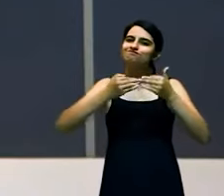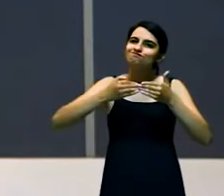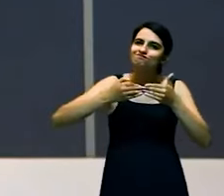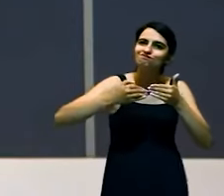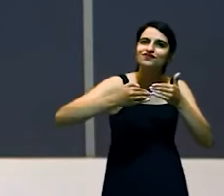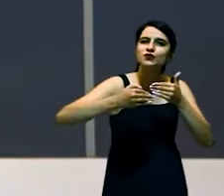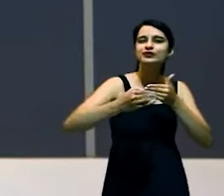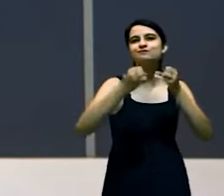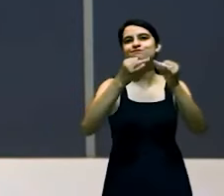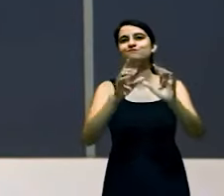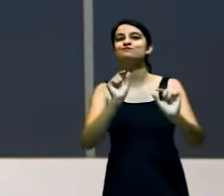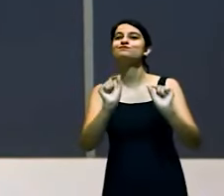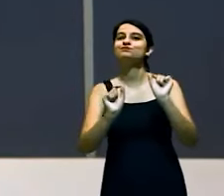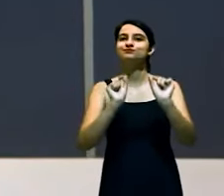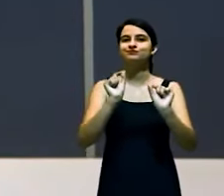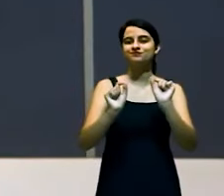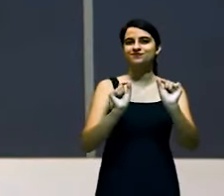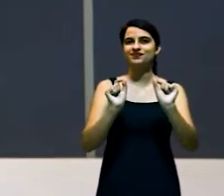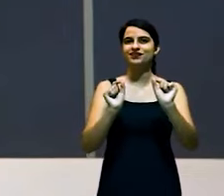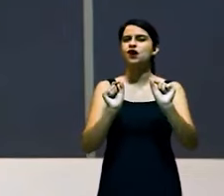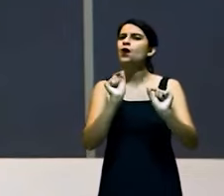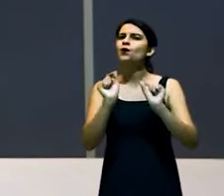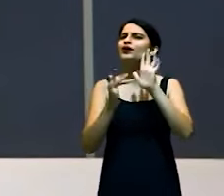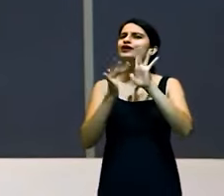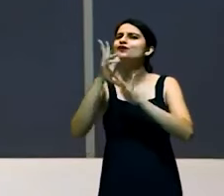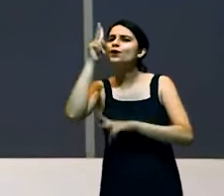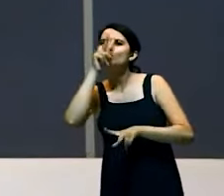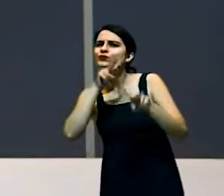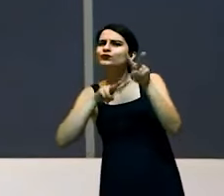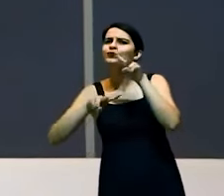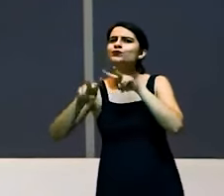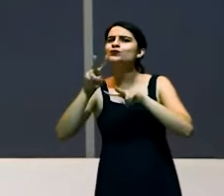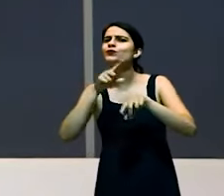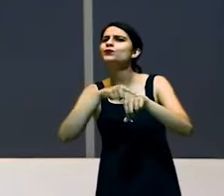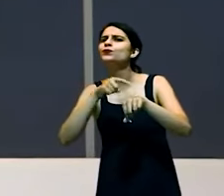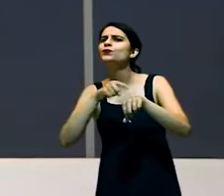continua dizendo o que Jesus analisou dessa situação.